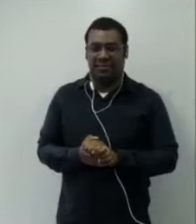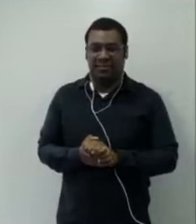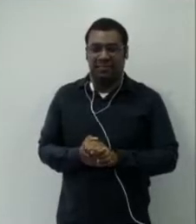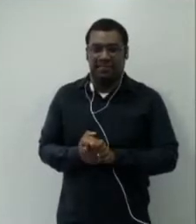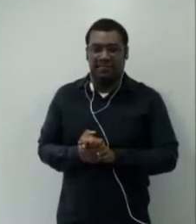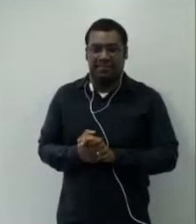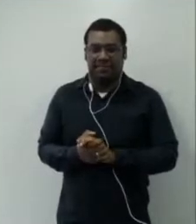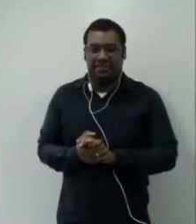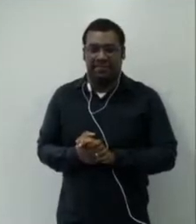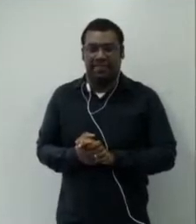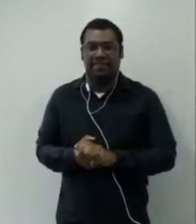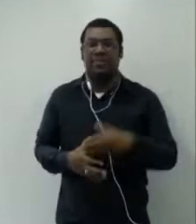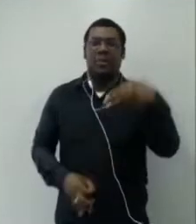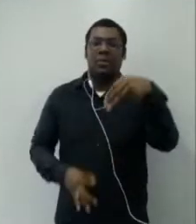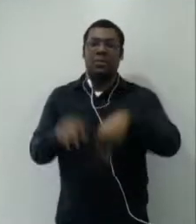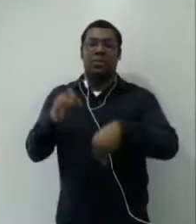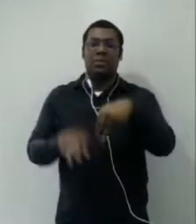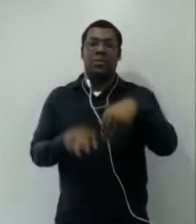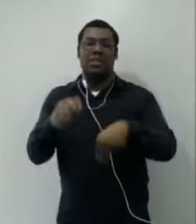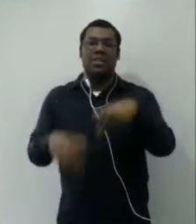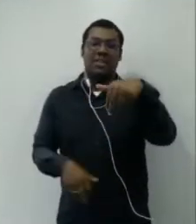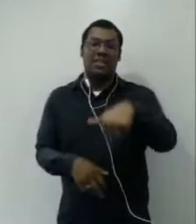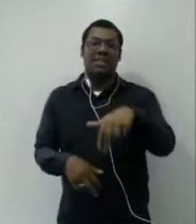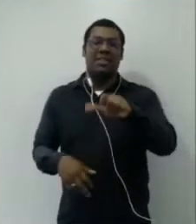Ministra Nancy gostaria de se manifestar.